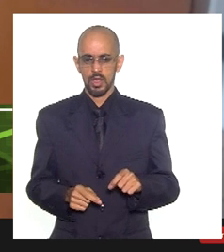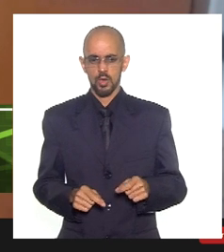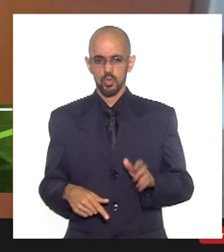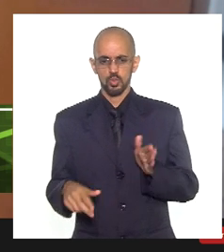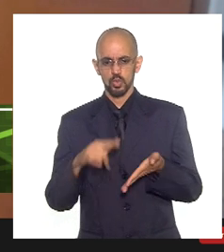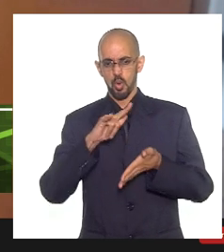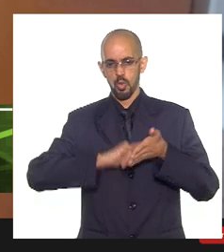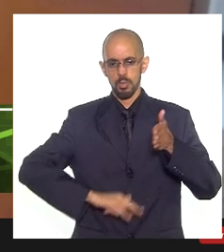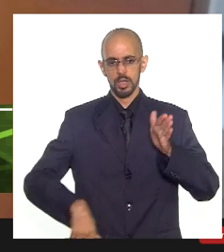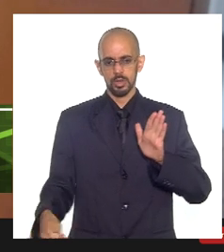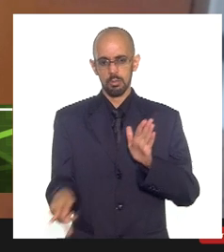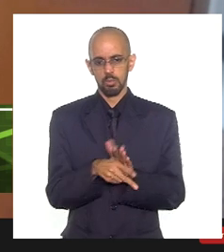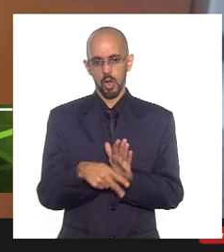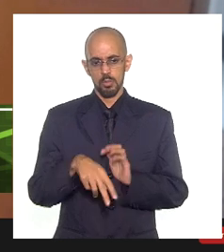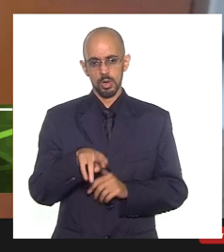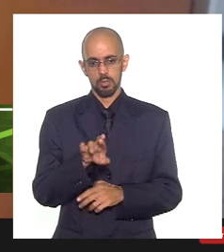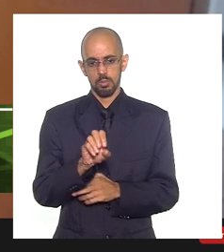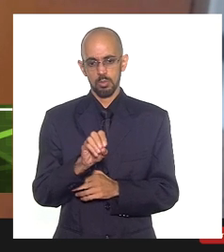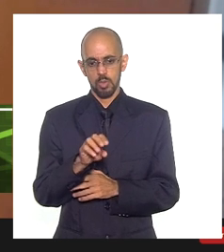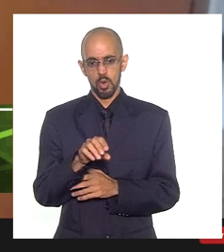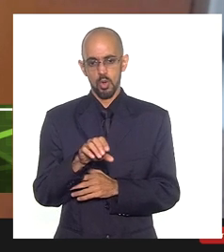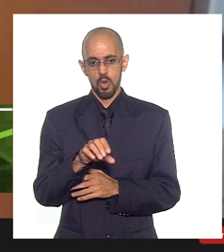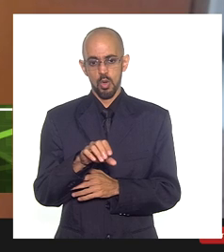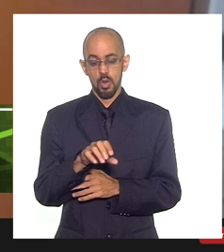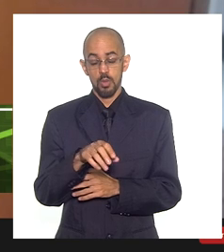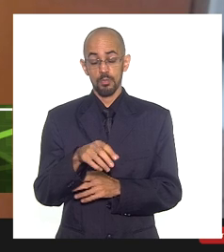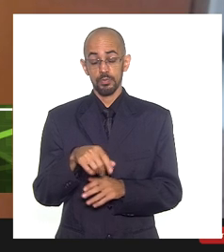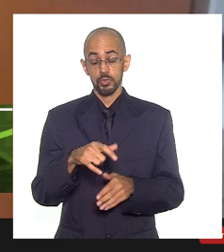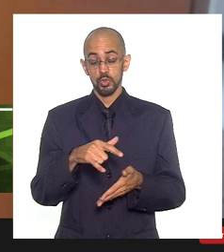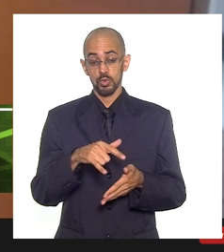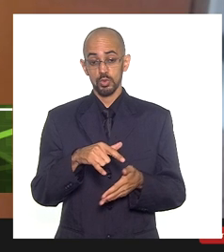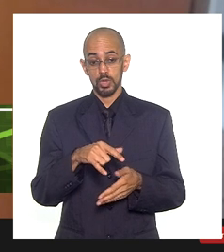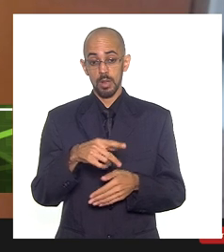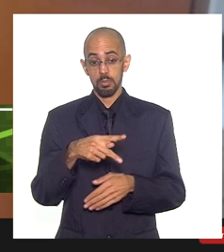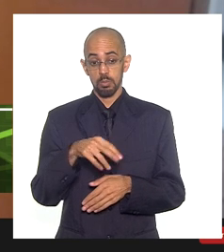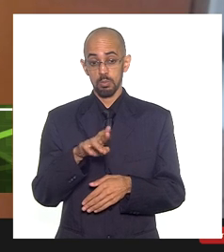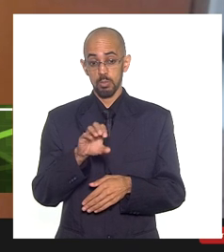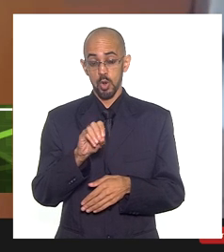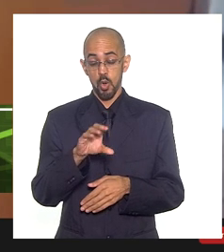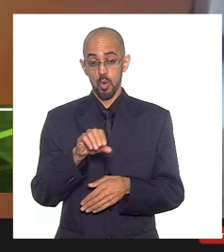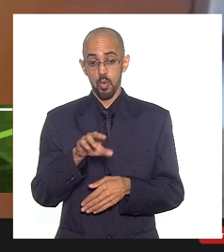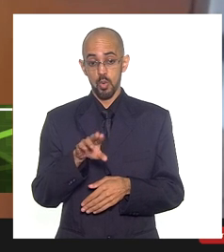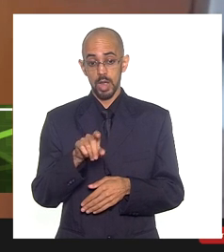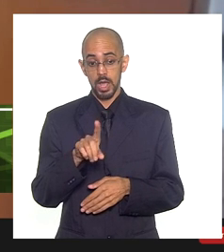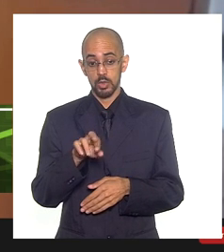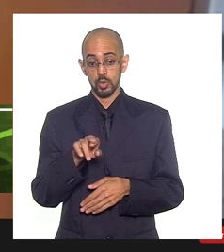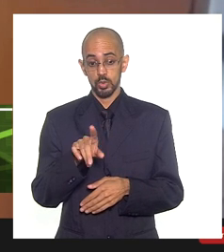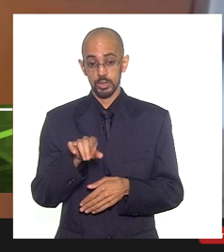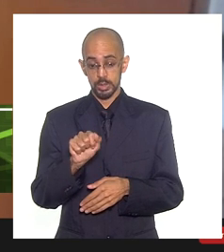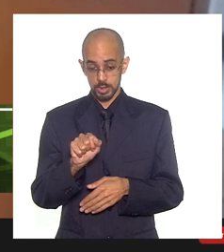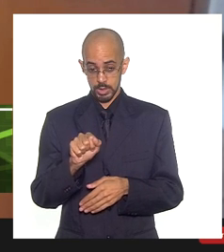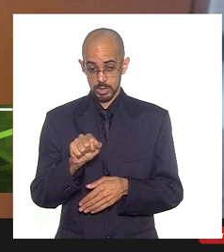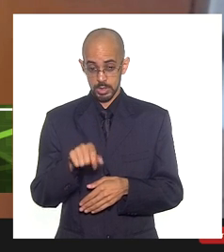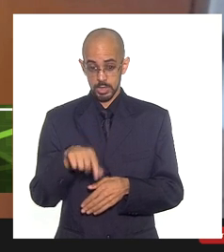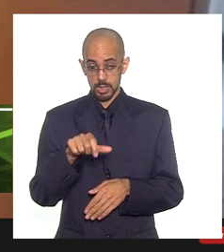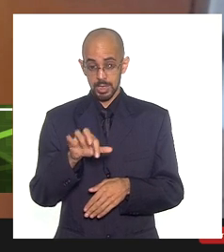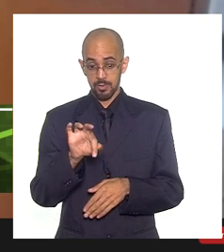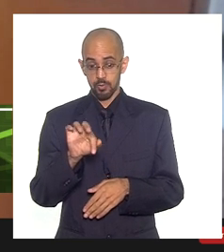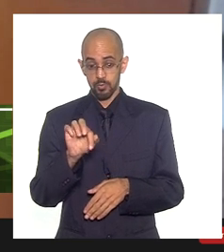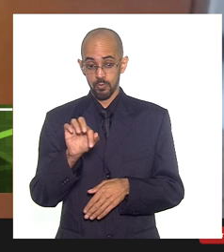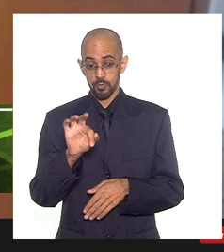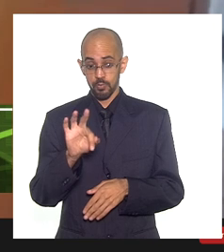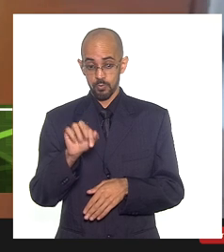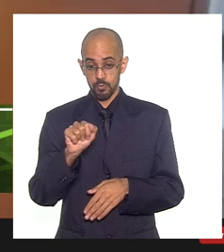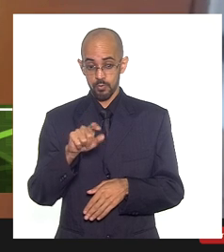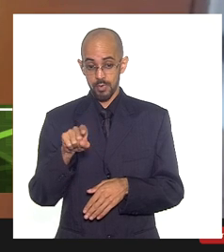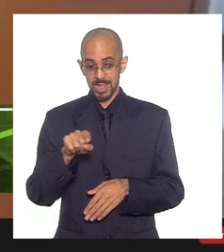estado desculpe da própria procuradoria geral da fazenda nacional que é o órgão que dá assessoria